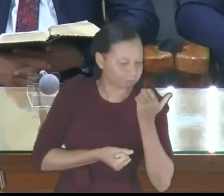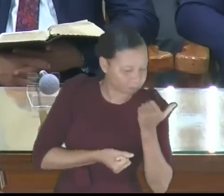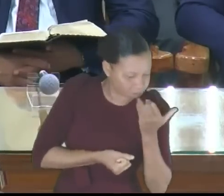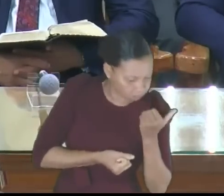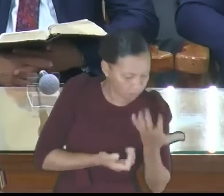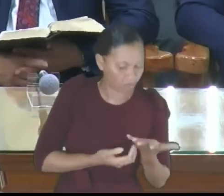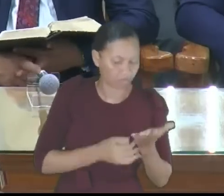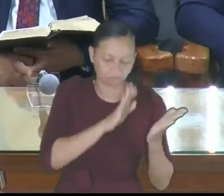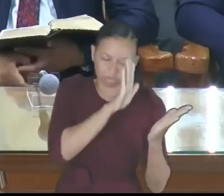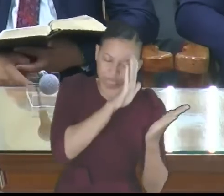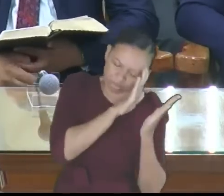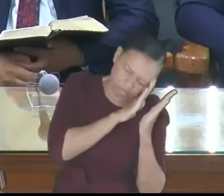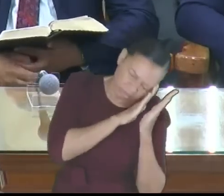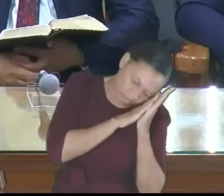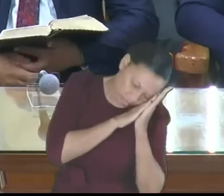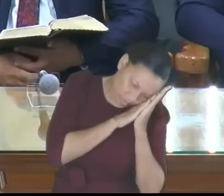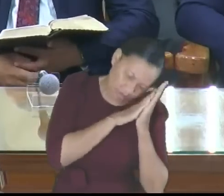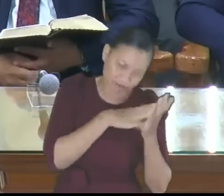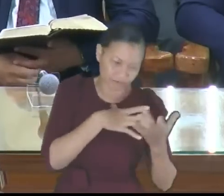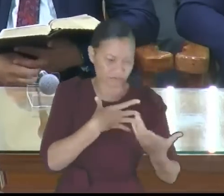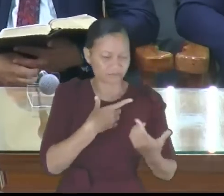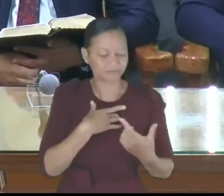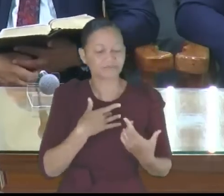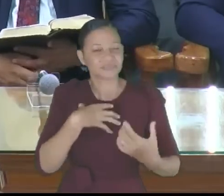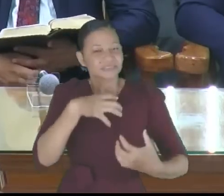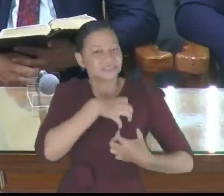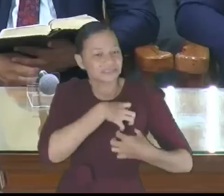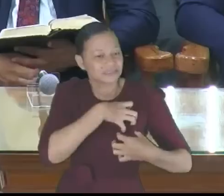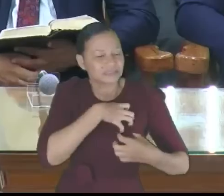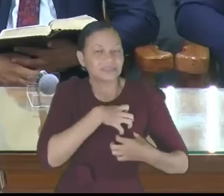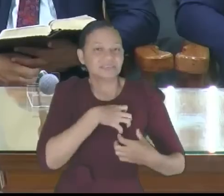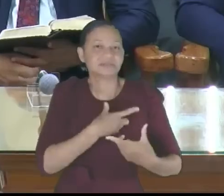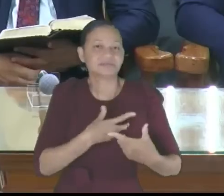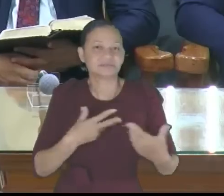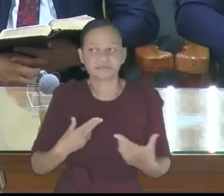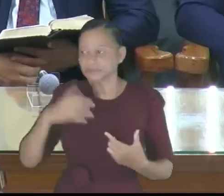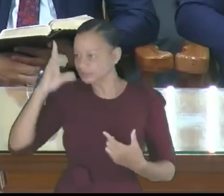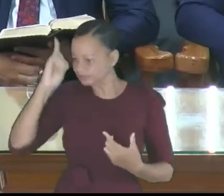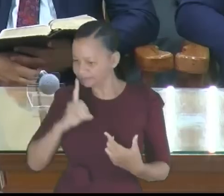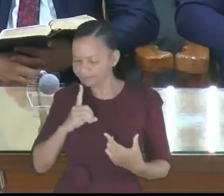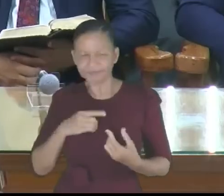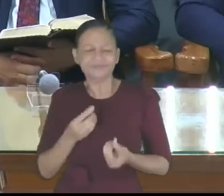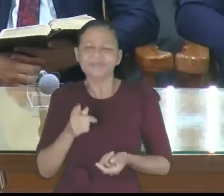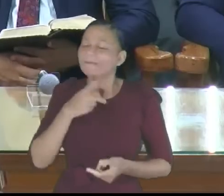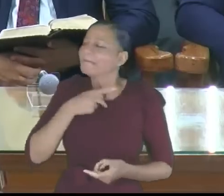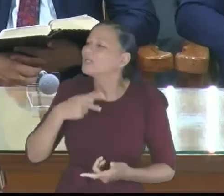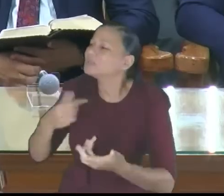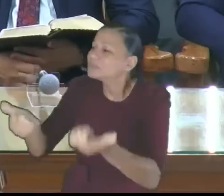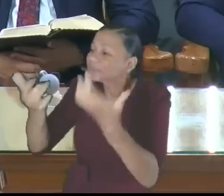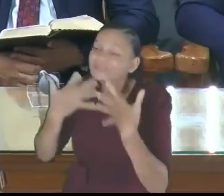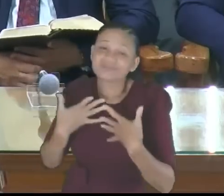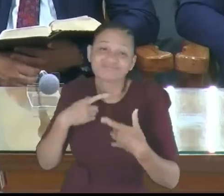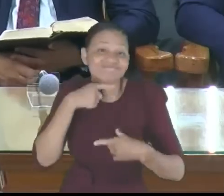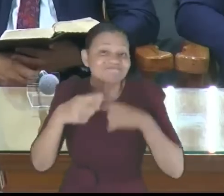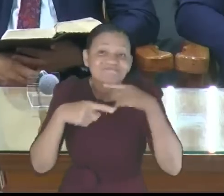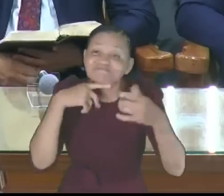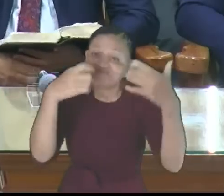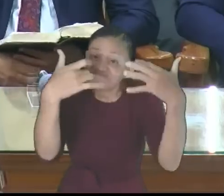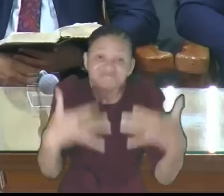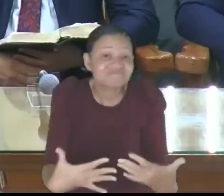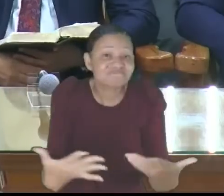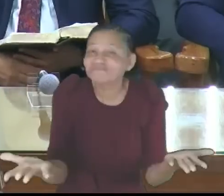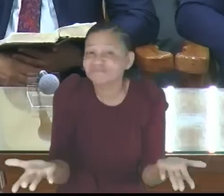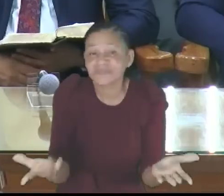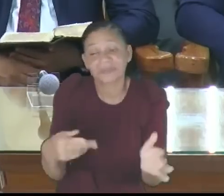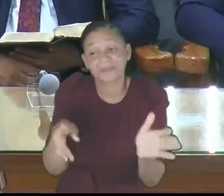homem dorme, e como o homem tem sentimentos humanos, sem deixar de ser Deus. Pastor, me explique isso. Não dá para explicar, porque